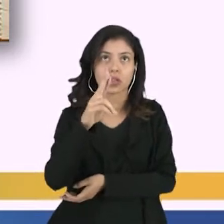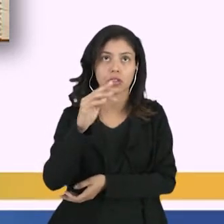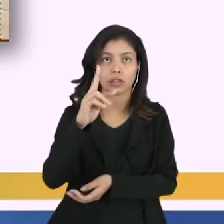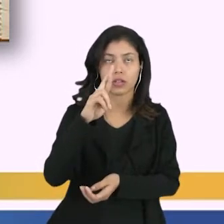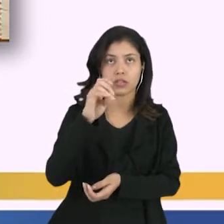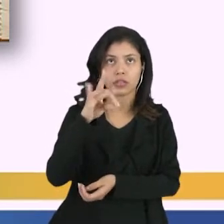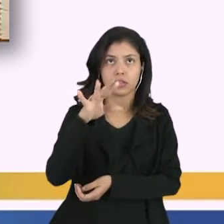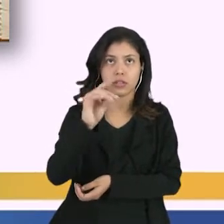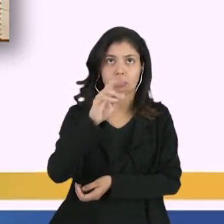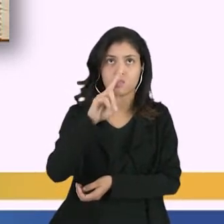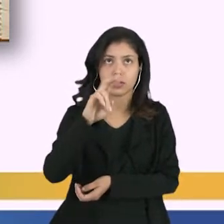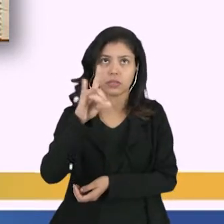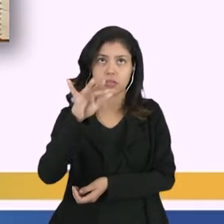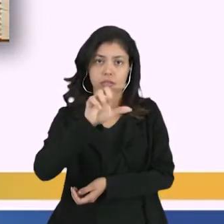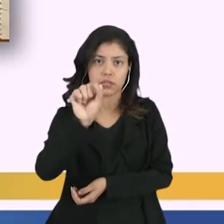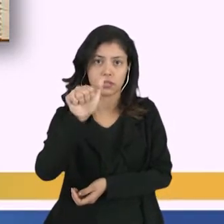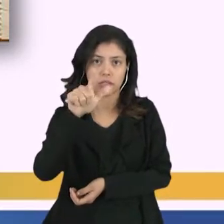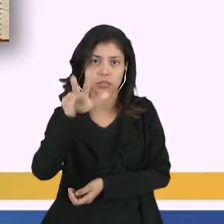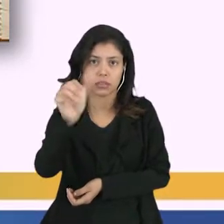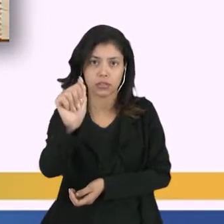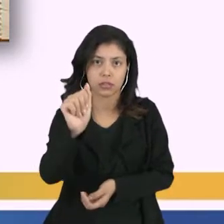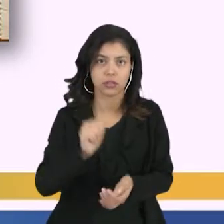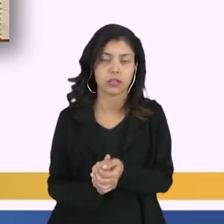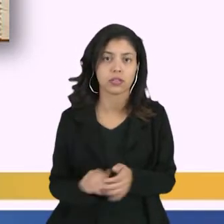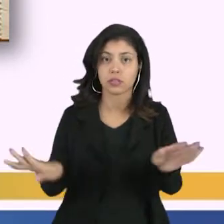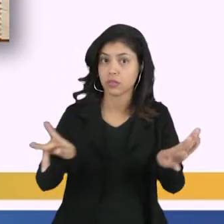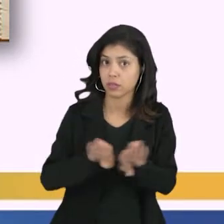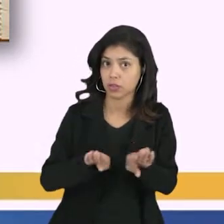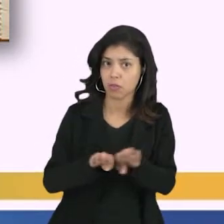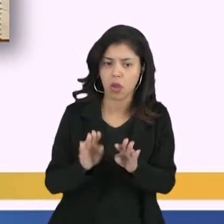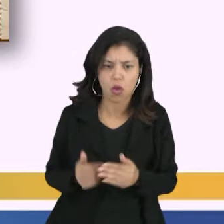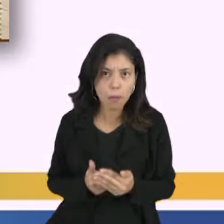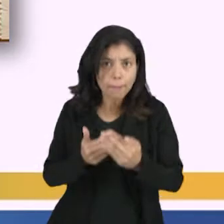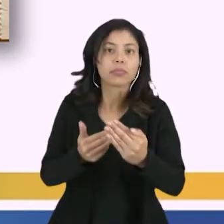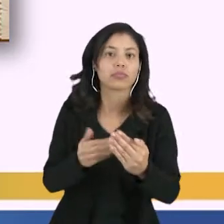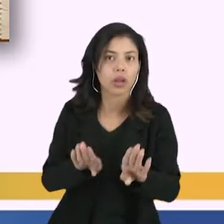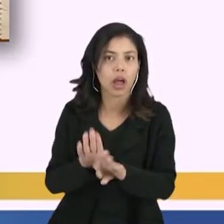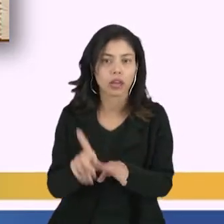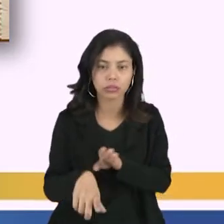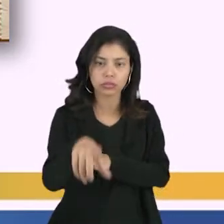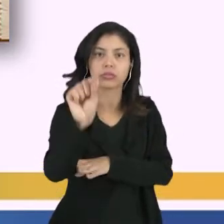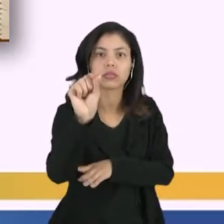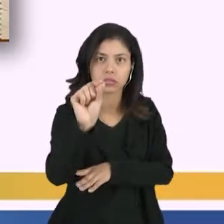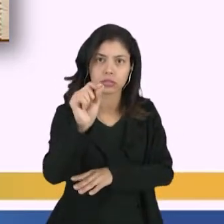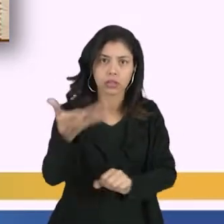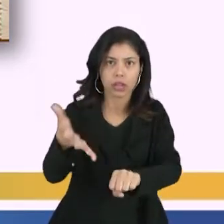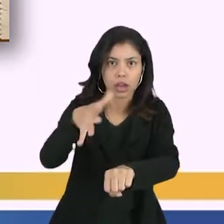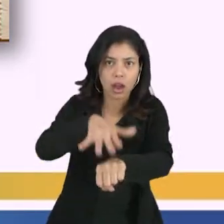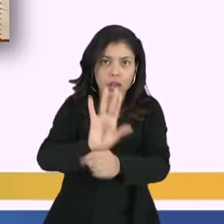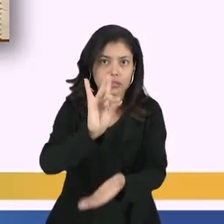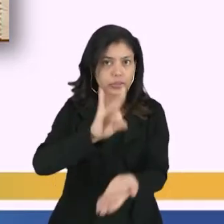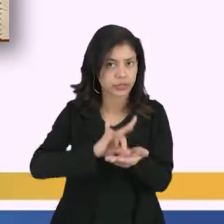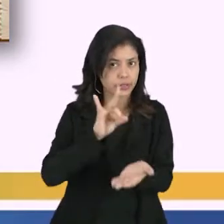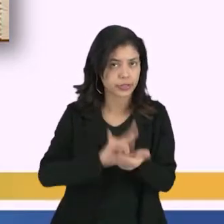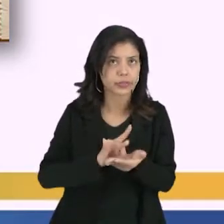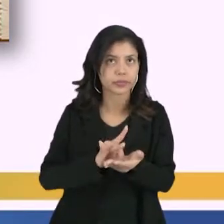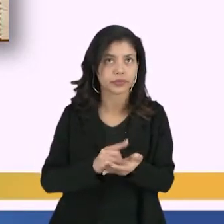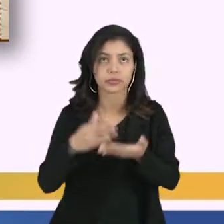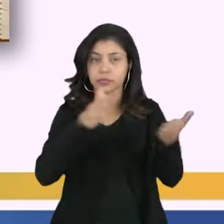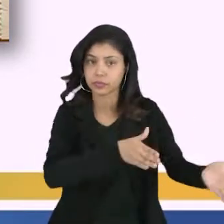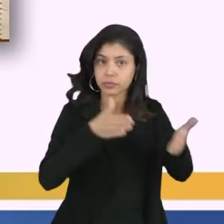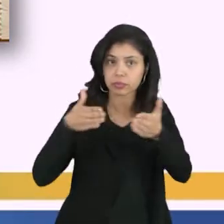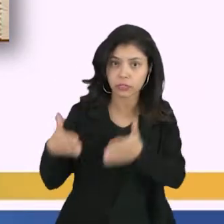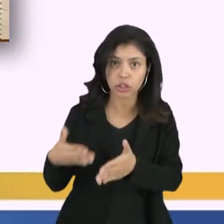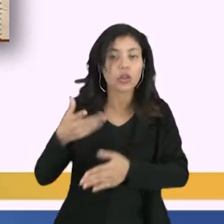donos. E aí o que também vai acontecer, que vai impulsionar a decisão de colonizar mesmo de fato a colônia aí a partir